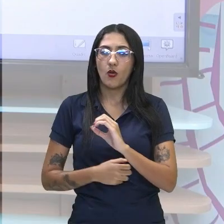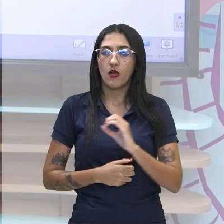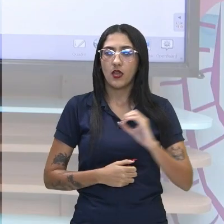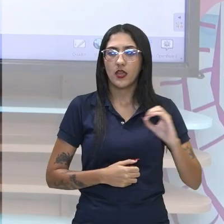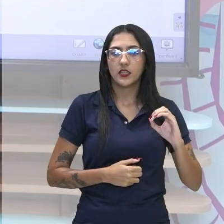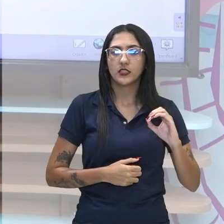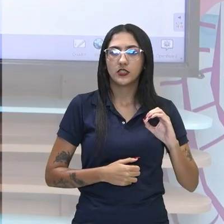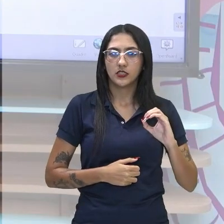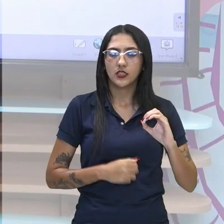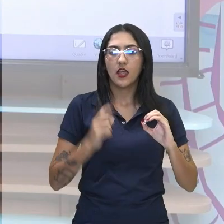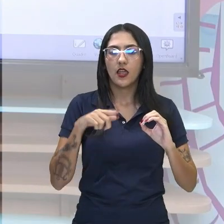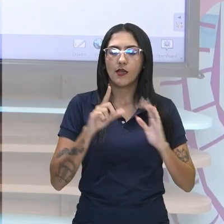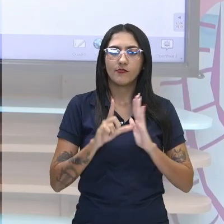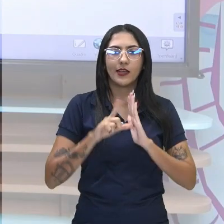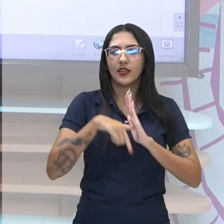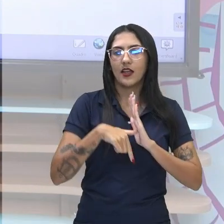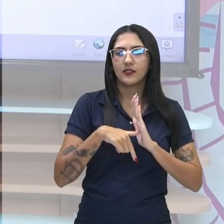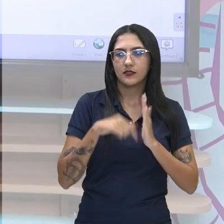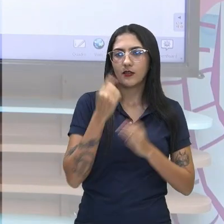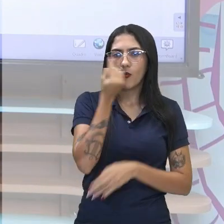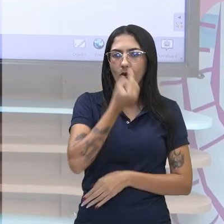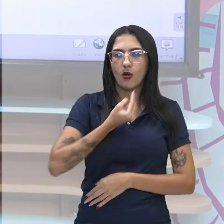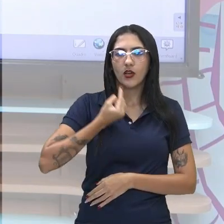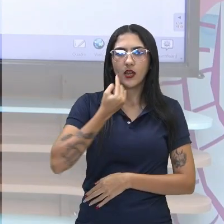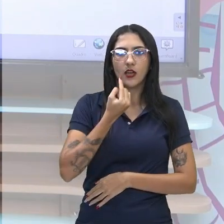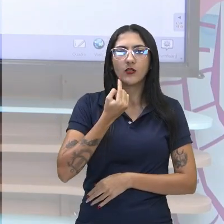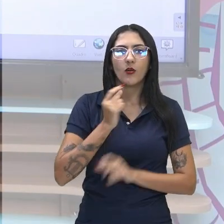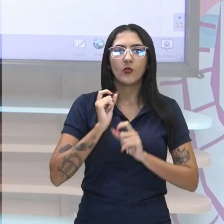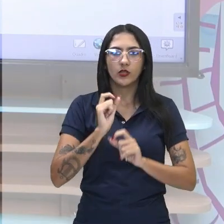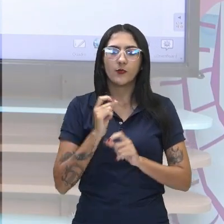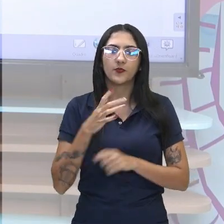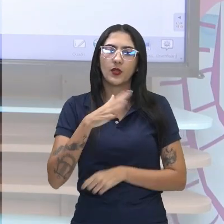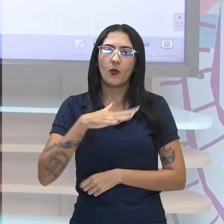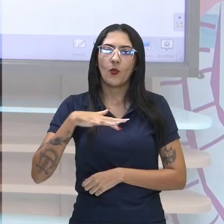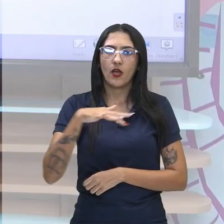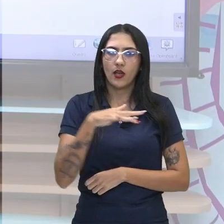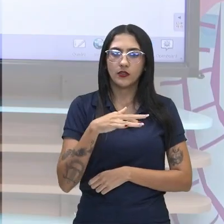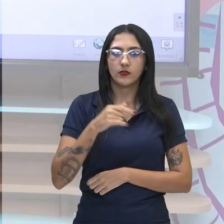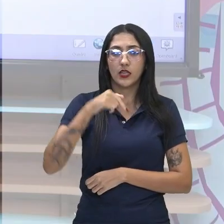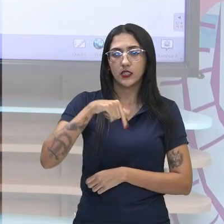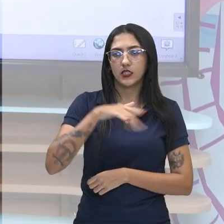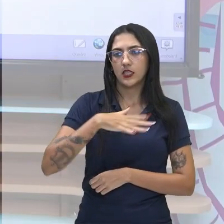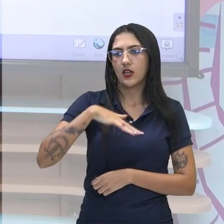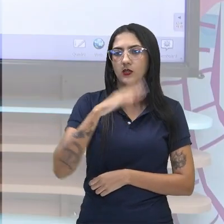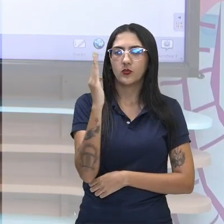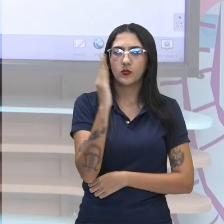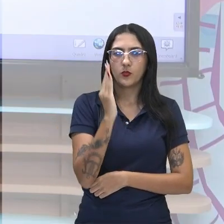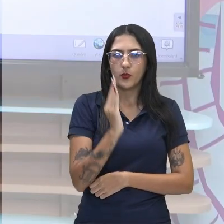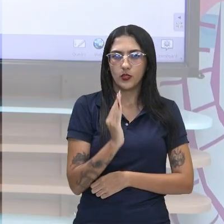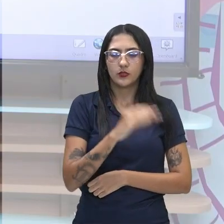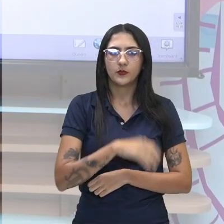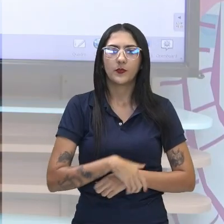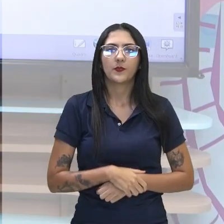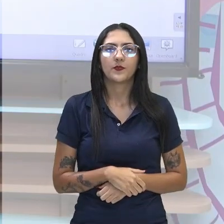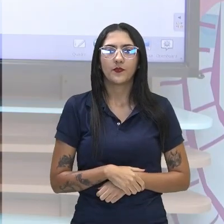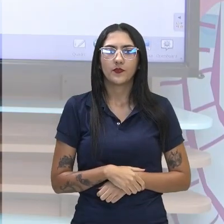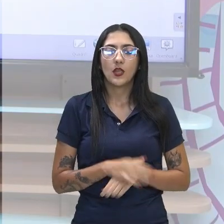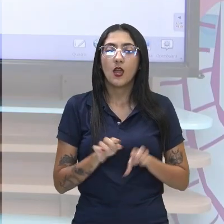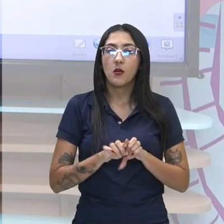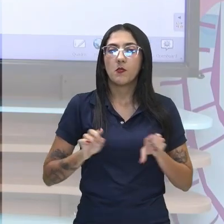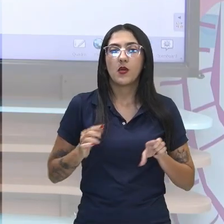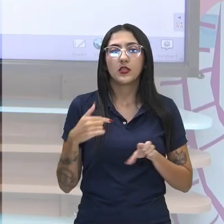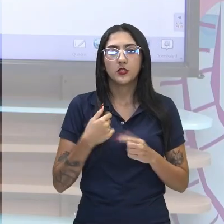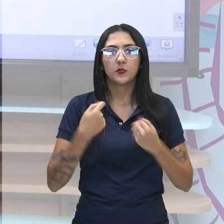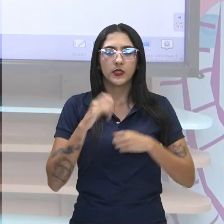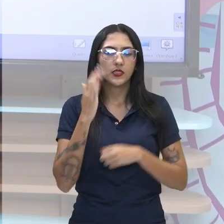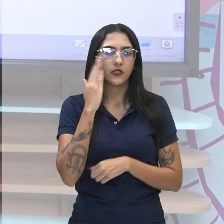horas atrasadas, tá bom? Que é no caso aqui para o lado do Brasil. Mas eu sempre tenho que ter também, gente, um